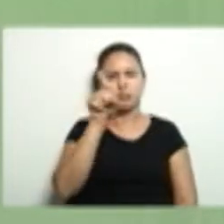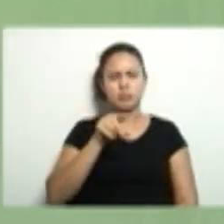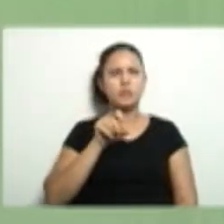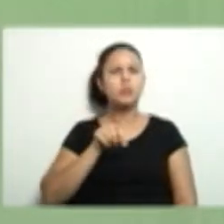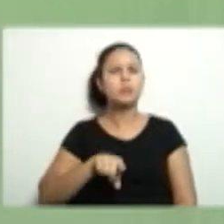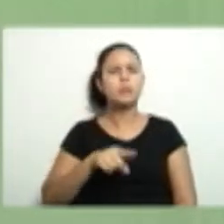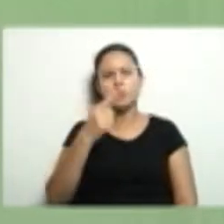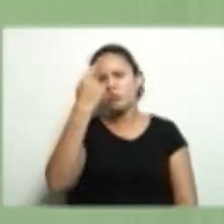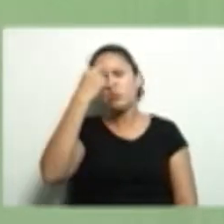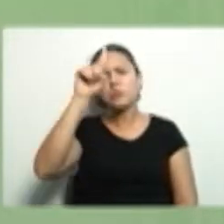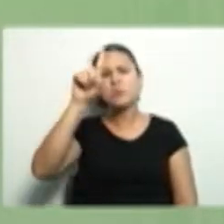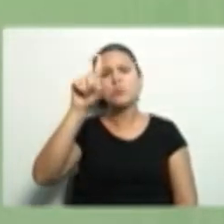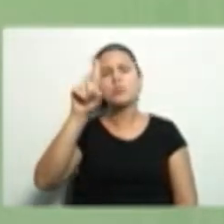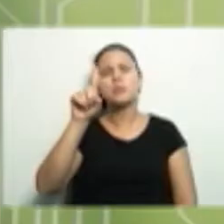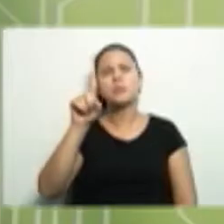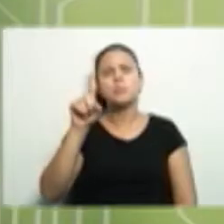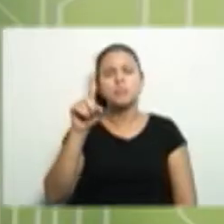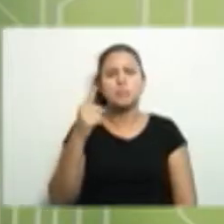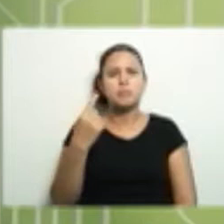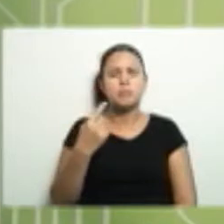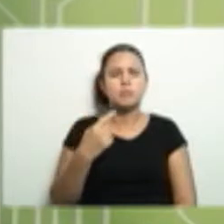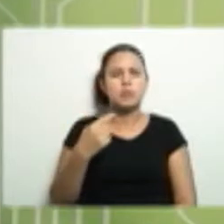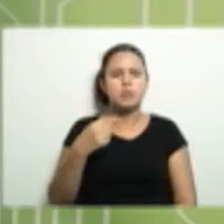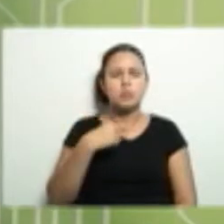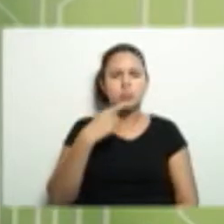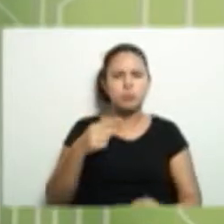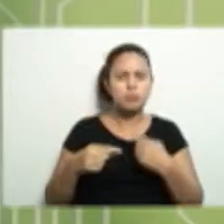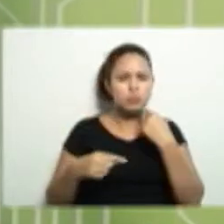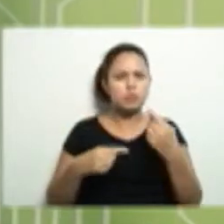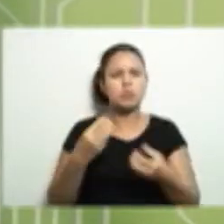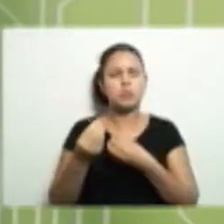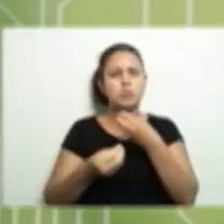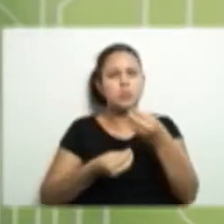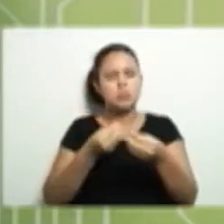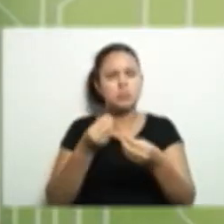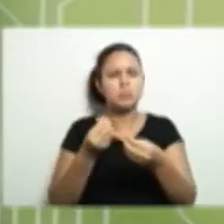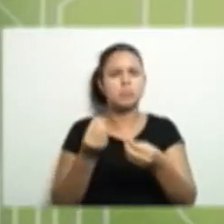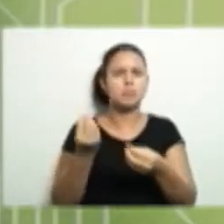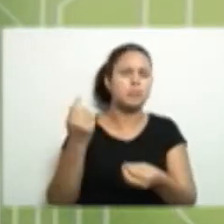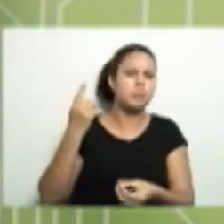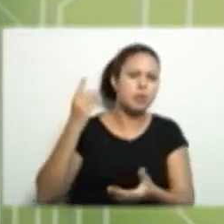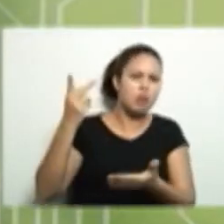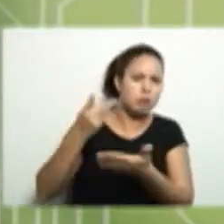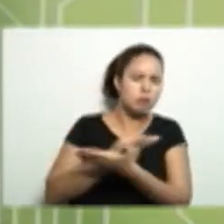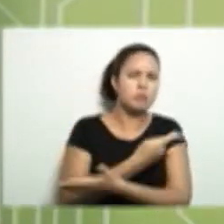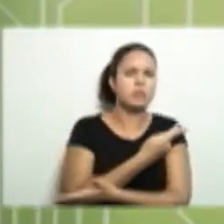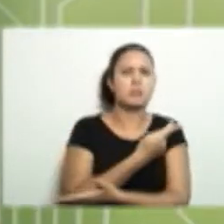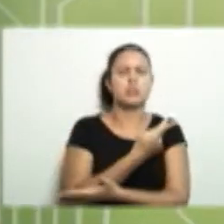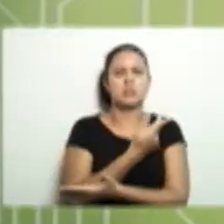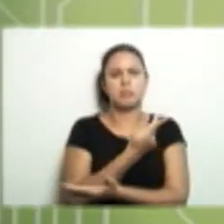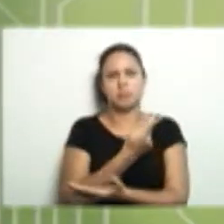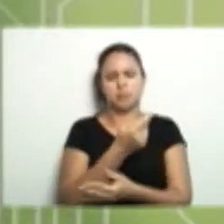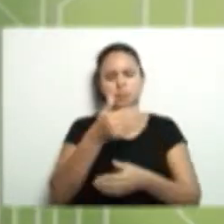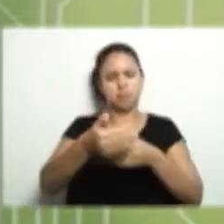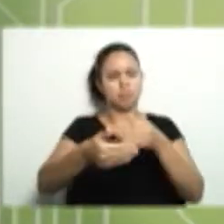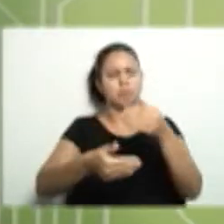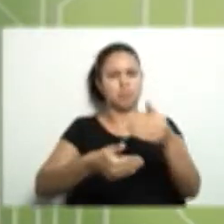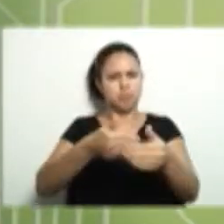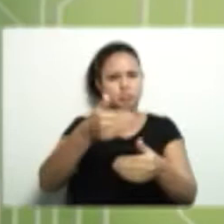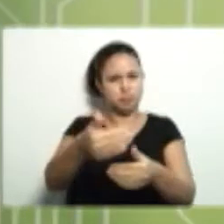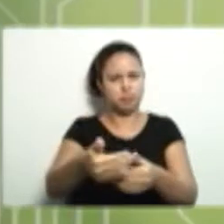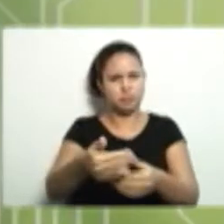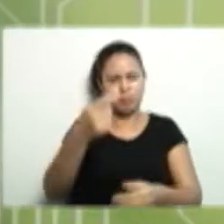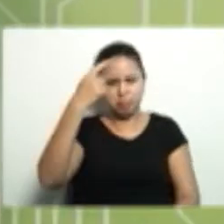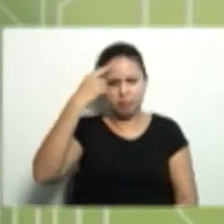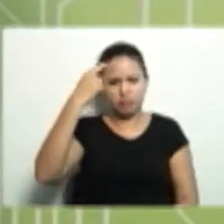como ocorre a modernização dos processos produtivos. A modernização ela não é de uma linha reta, ela não é de uma só